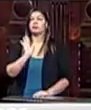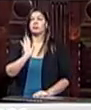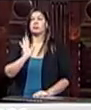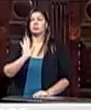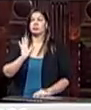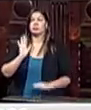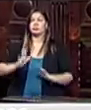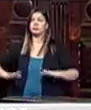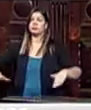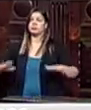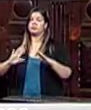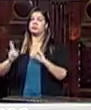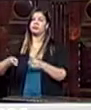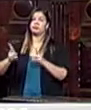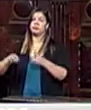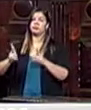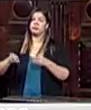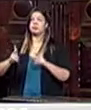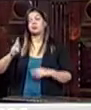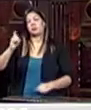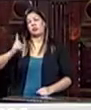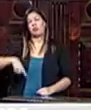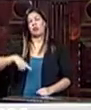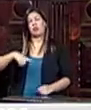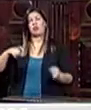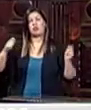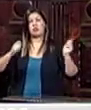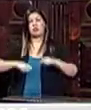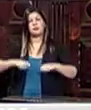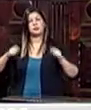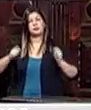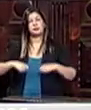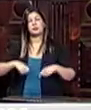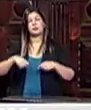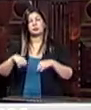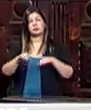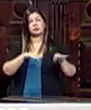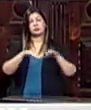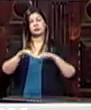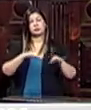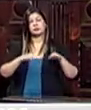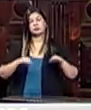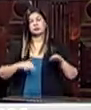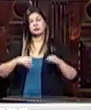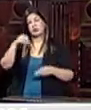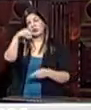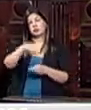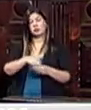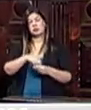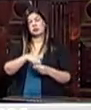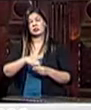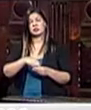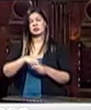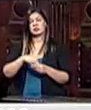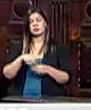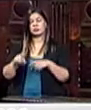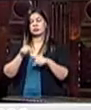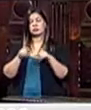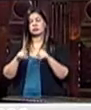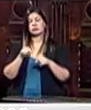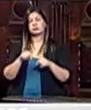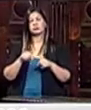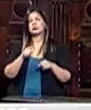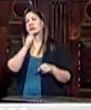a classe dominante é capaz de tramar a eleição indireta de um quadro para ser